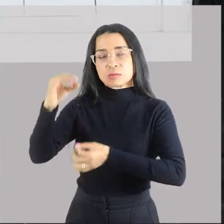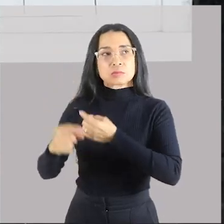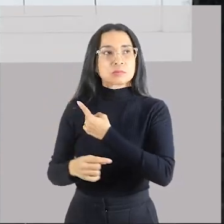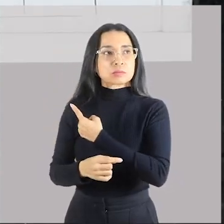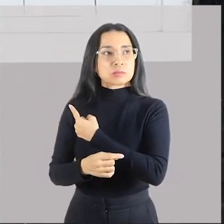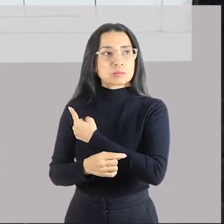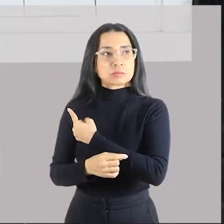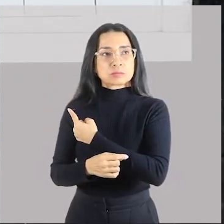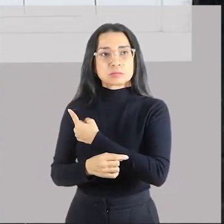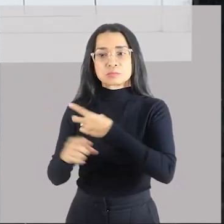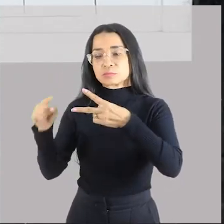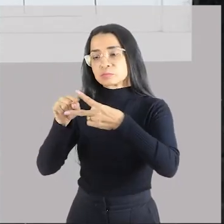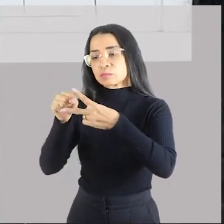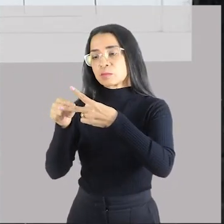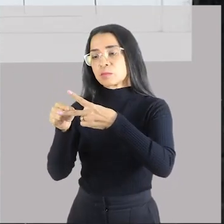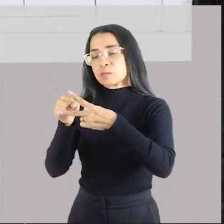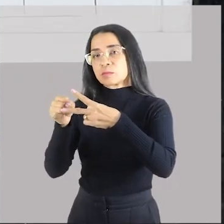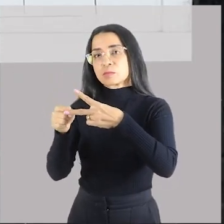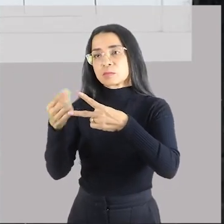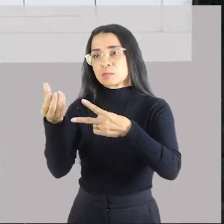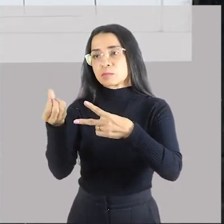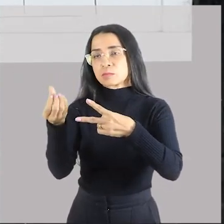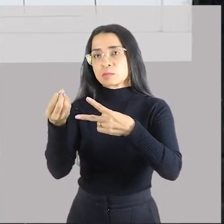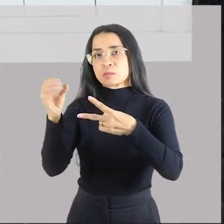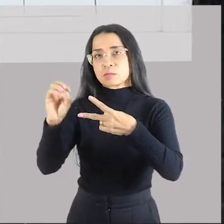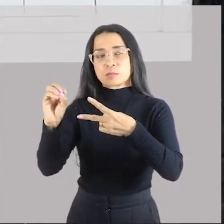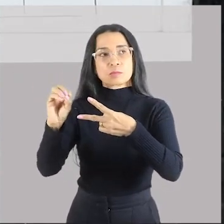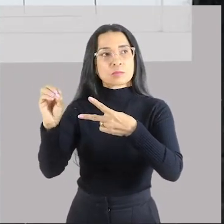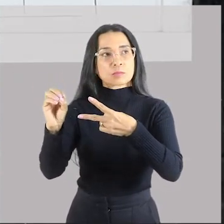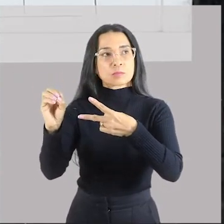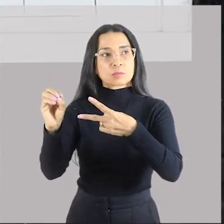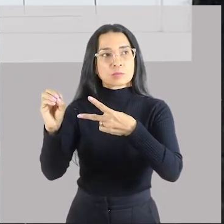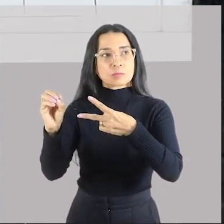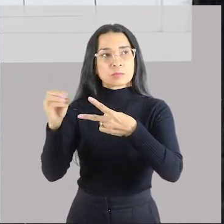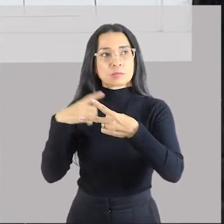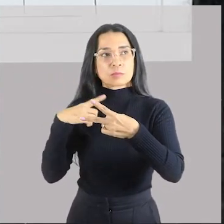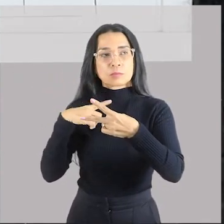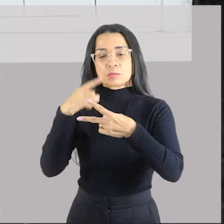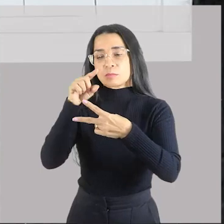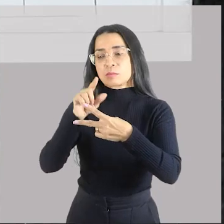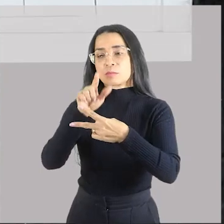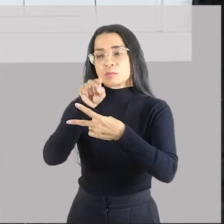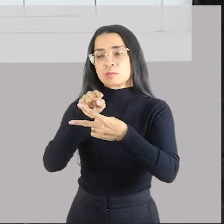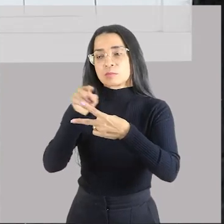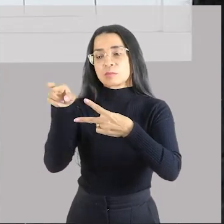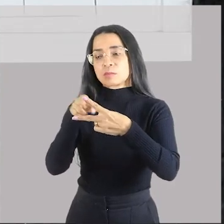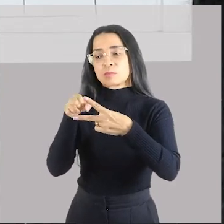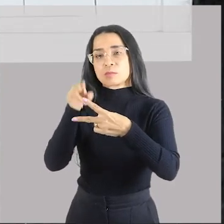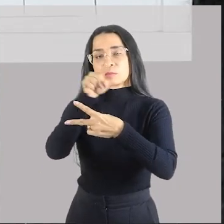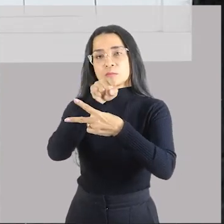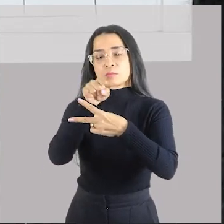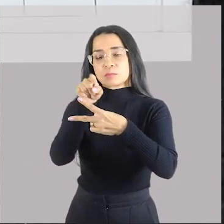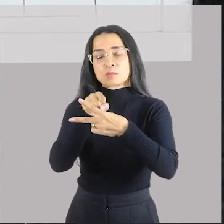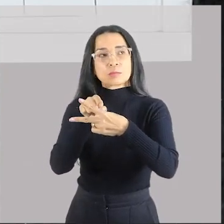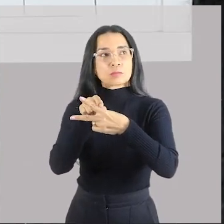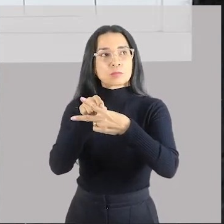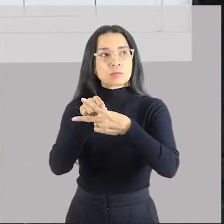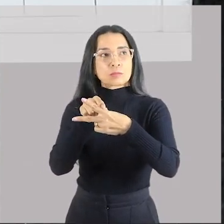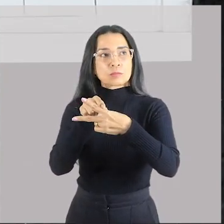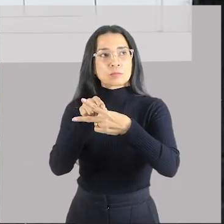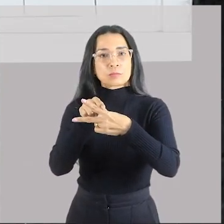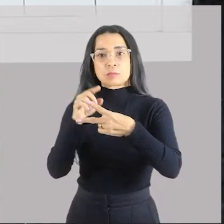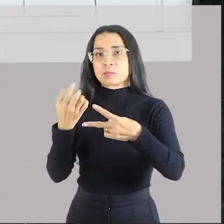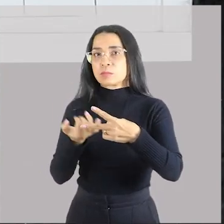ó, 60 graus. Aqui nós temos o raio. Desculpa, aqui nós